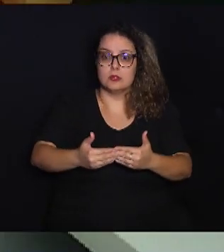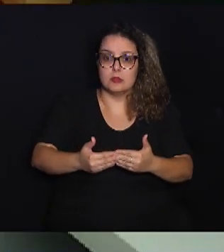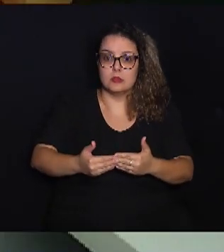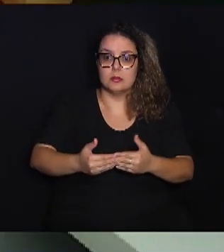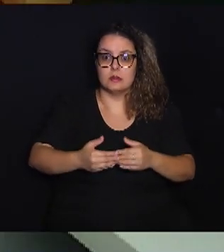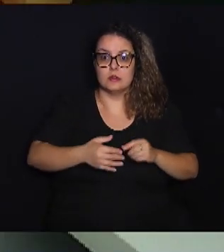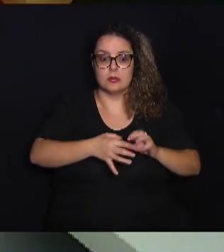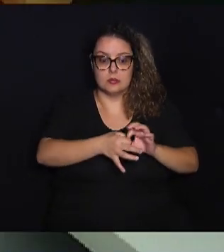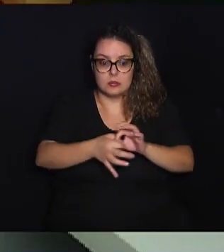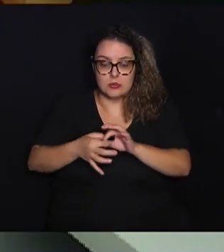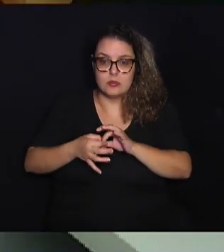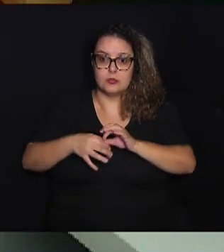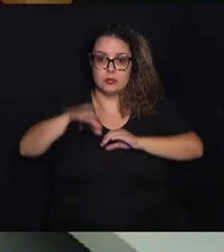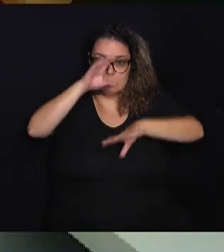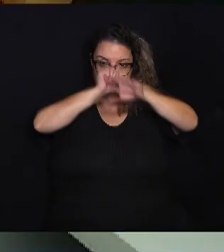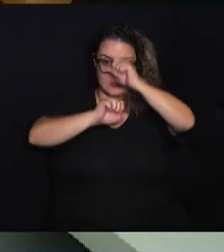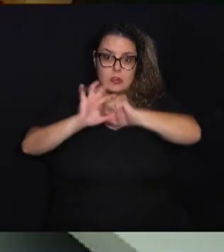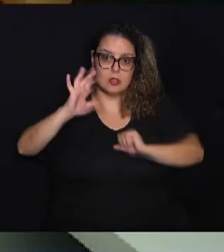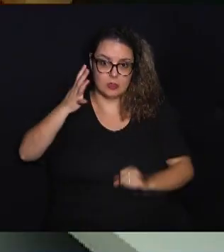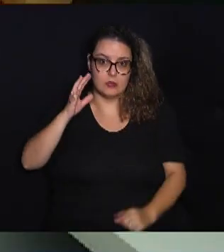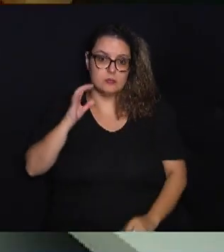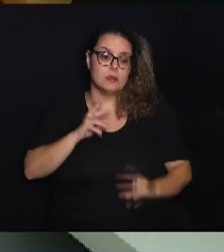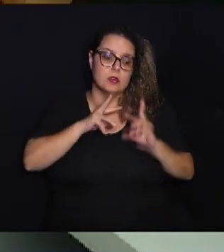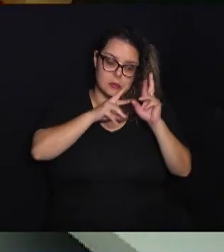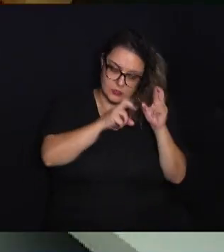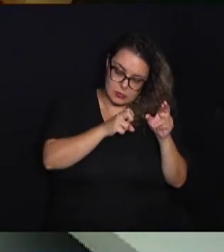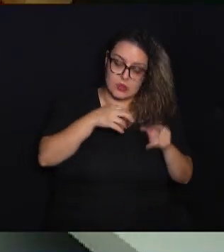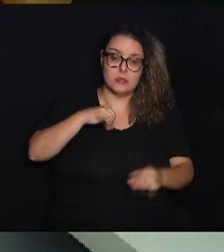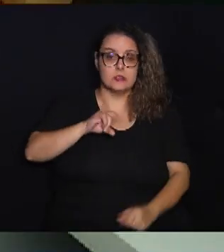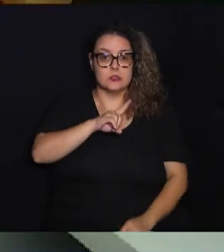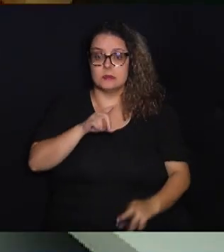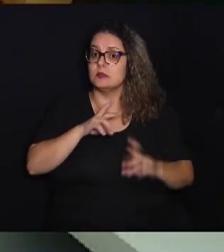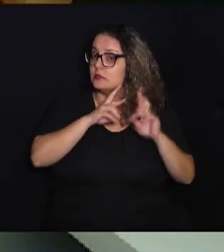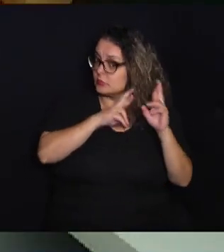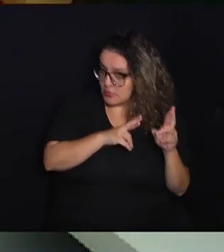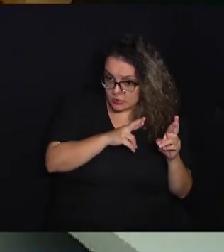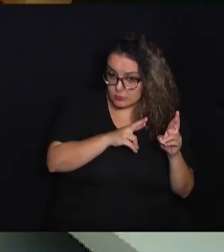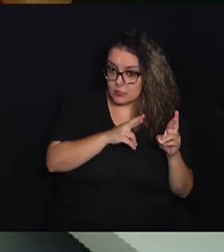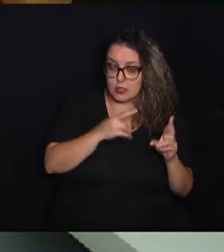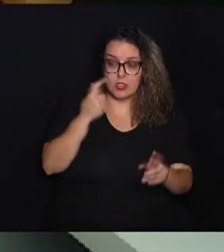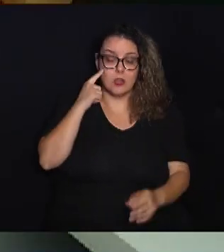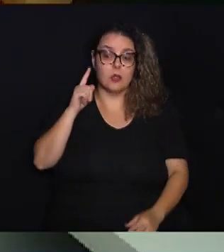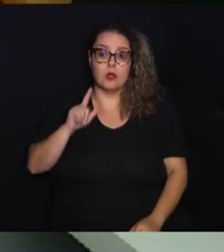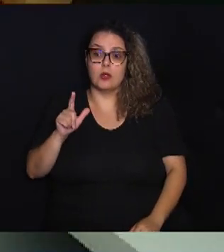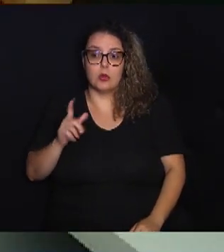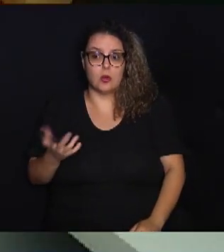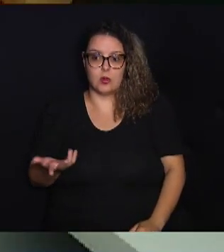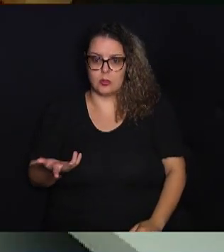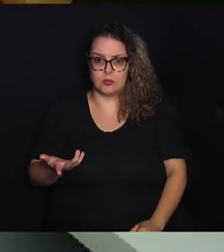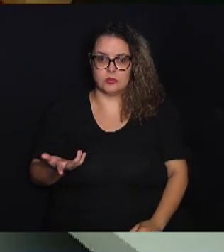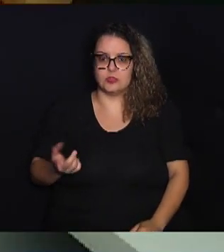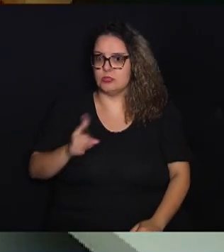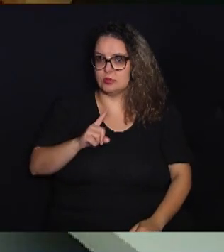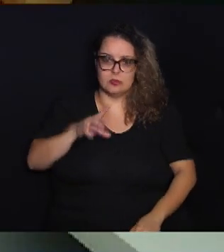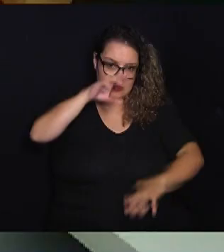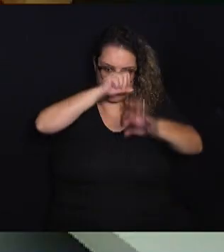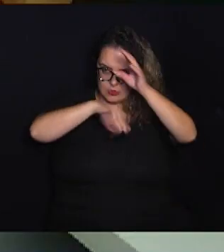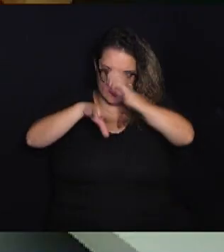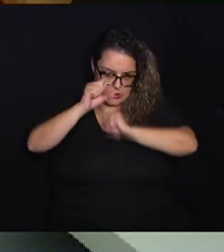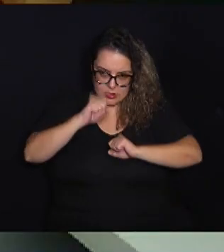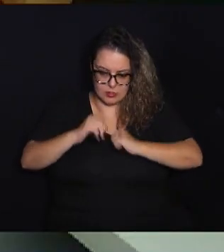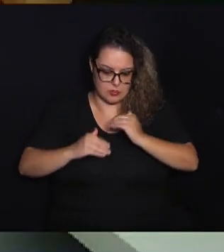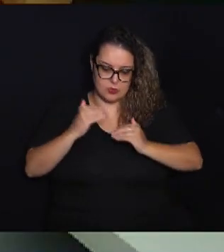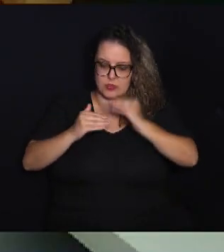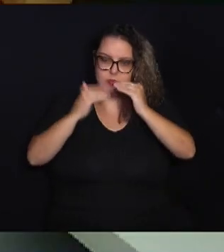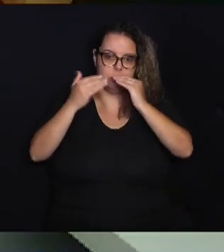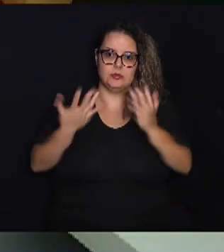aprendizado, ocorre no sono. Quer dizer, se você não dorme, você claramente não vai nem aprender, né, nem desenvolver